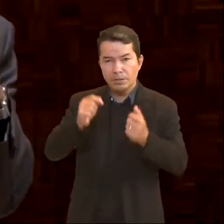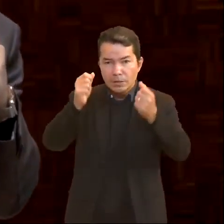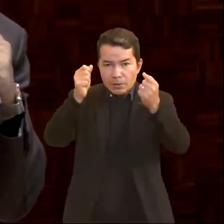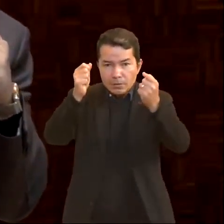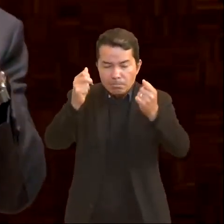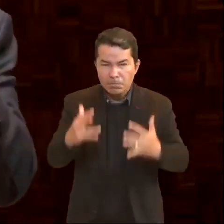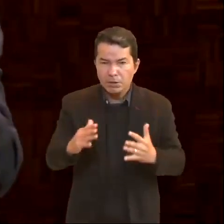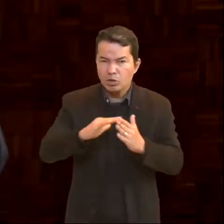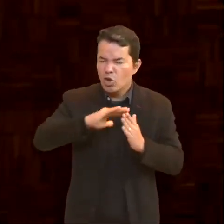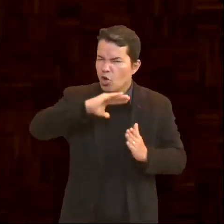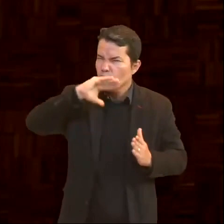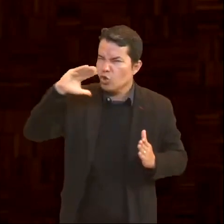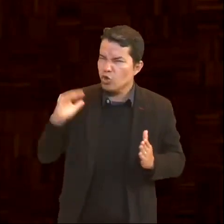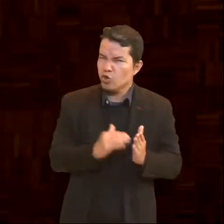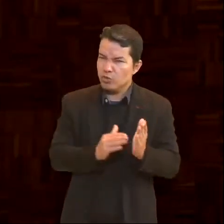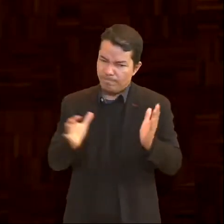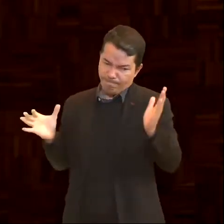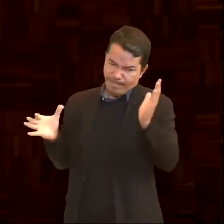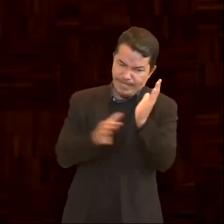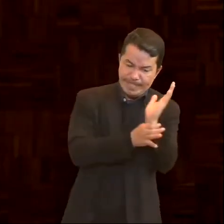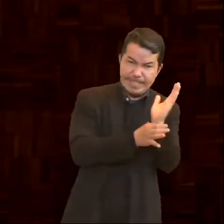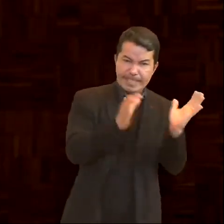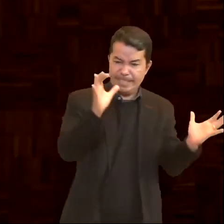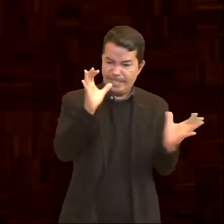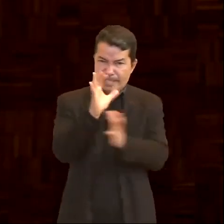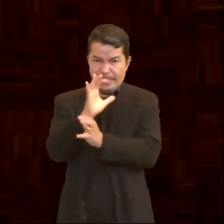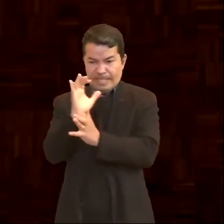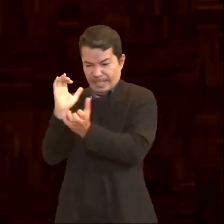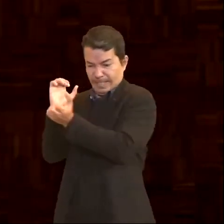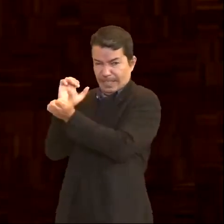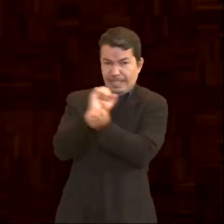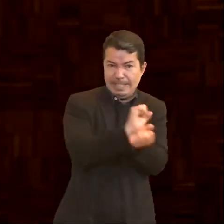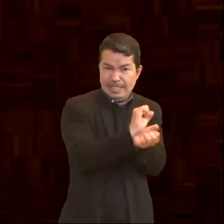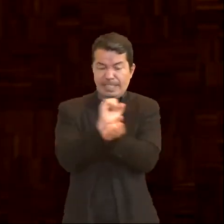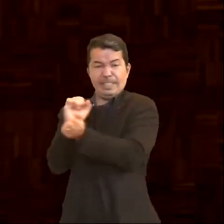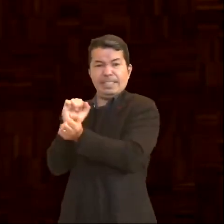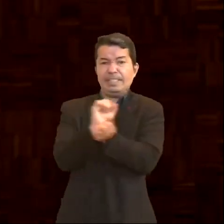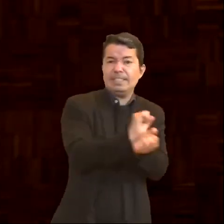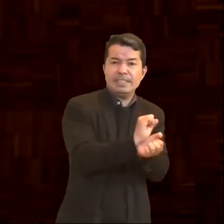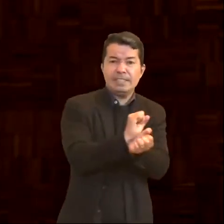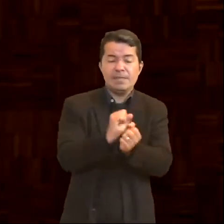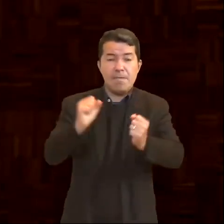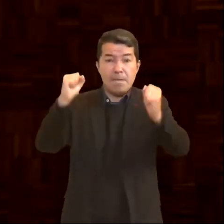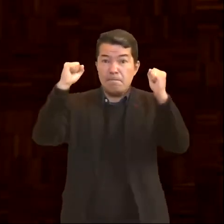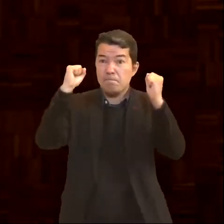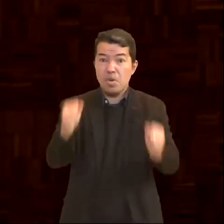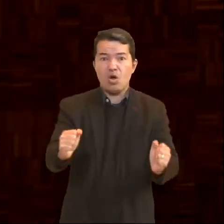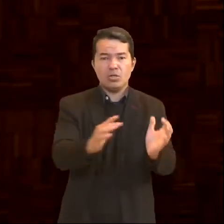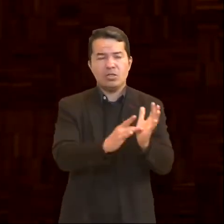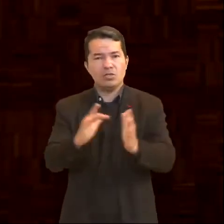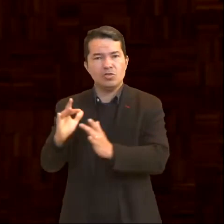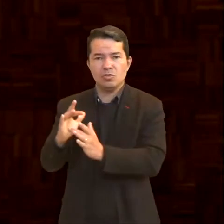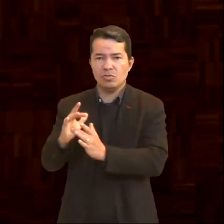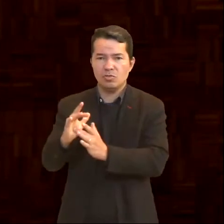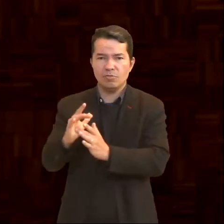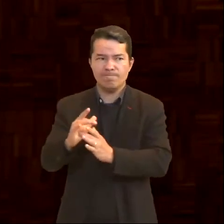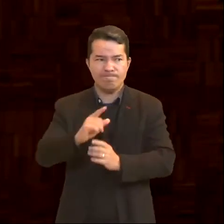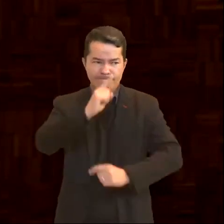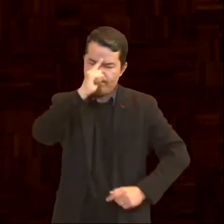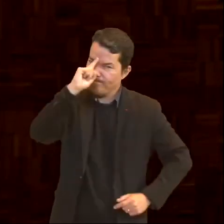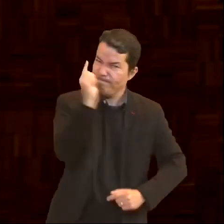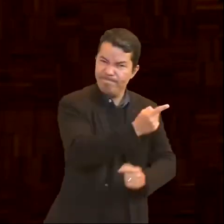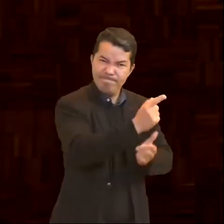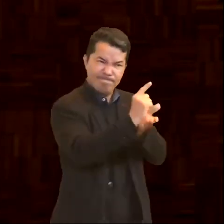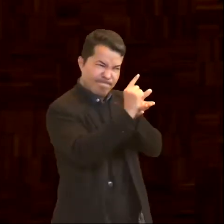alma, qualquer coisa, o poder da graça vem e nos liberta. Mas há